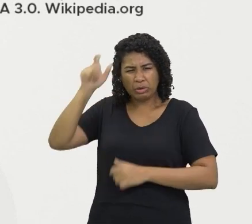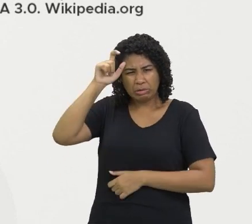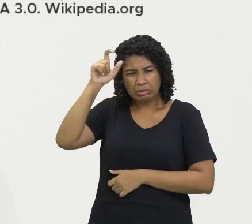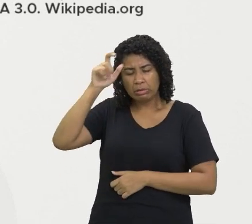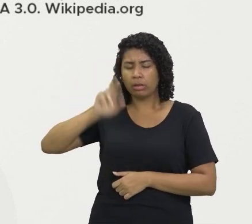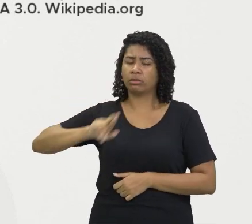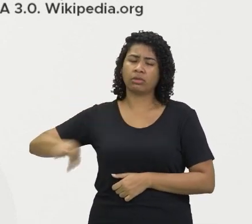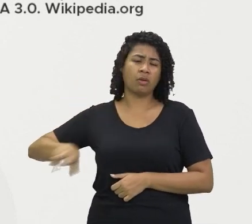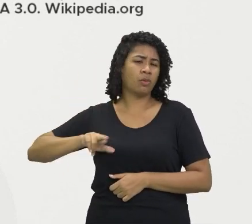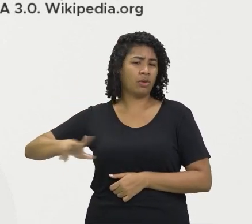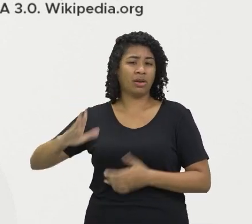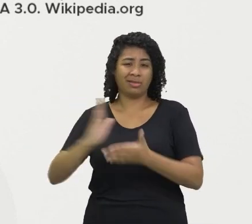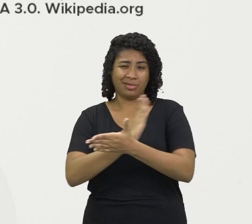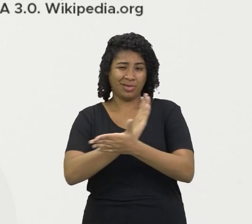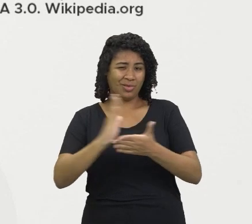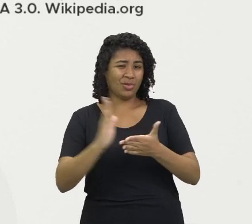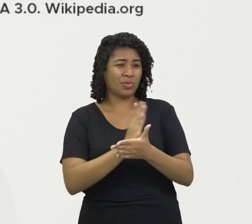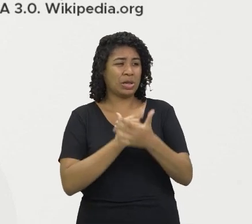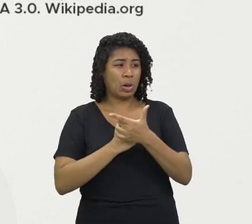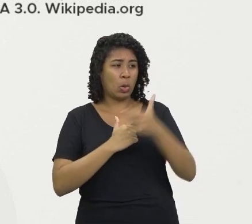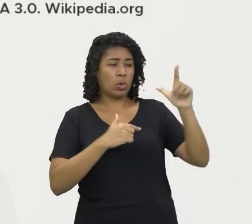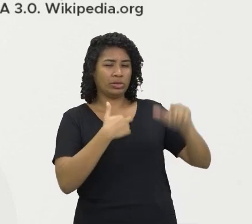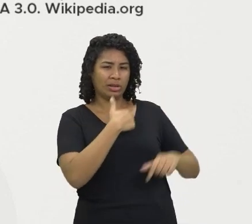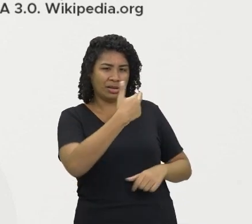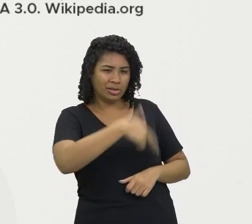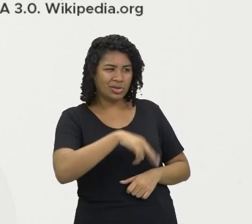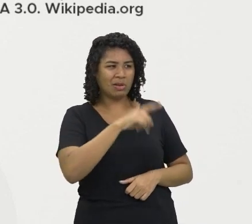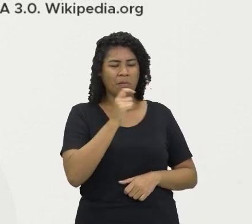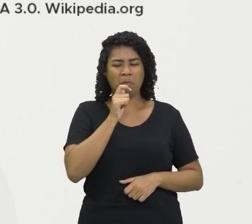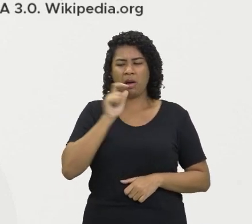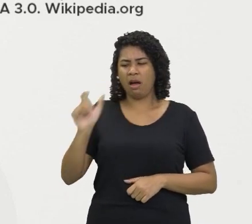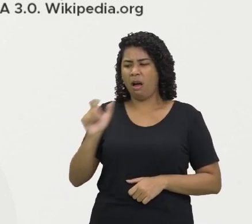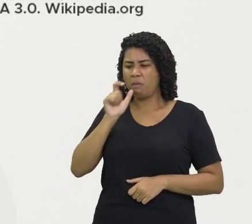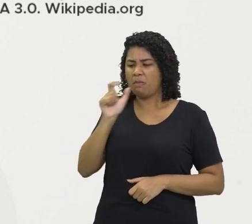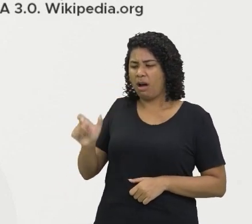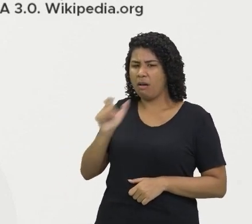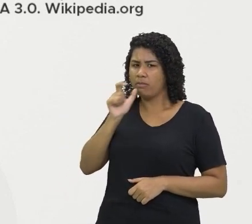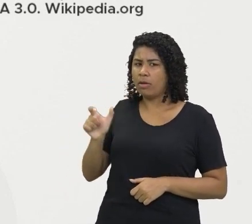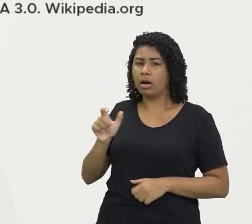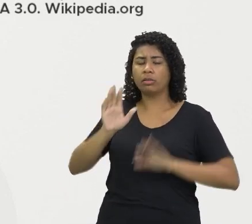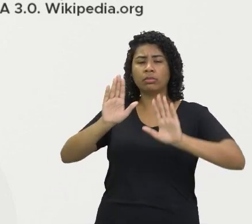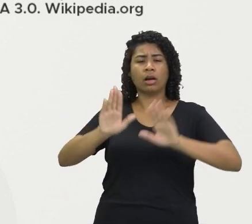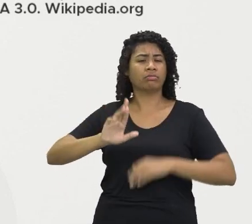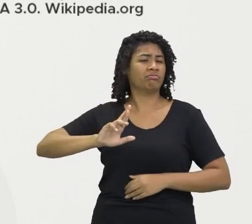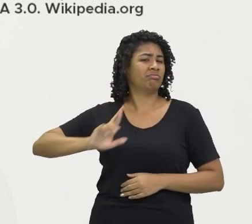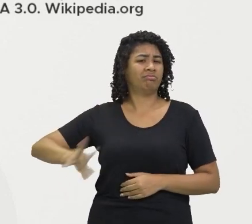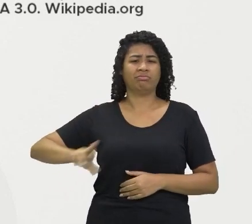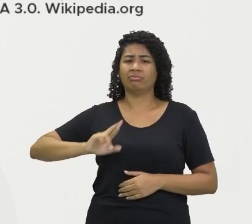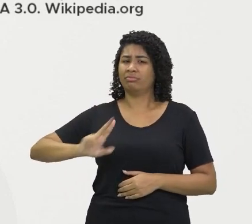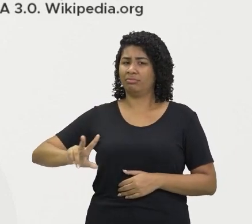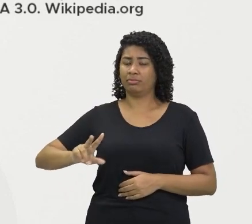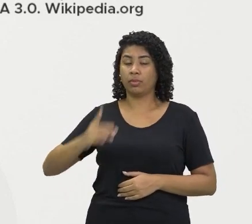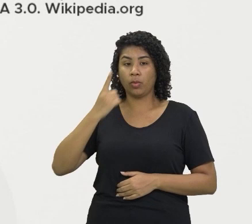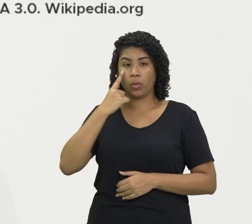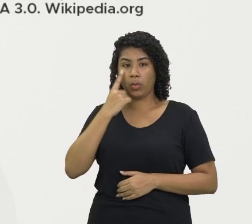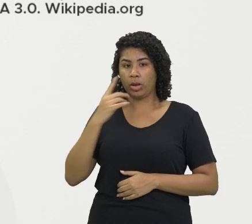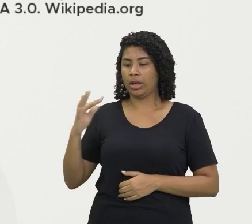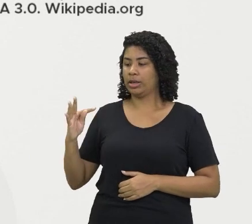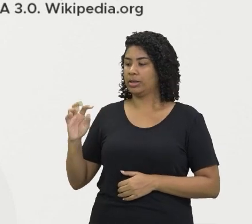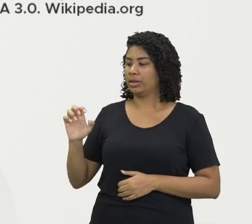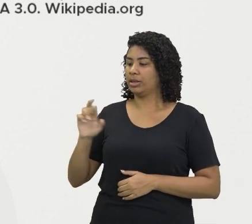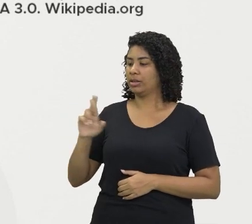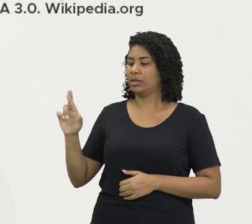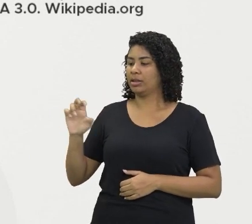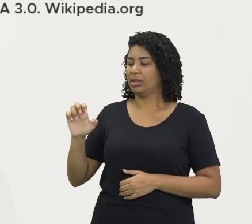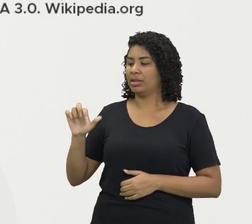gostam de acusar os nossos irmãos afro-brasileiros. Os terreiros são lugares de culto, mas também um lugar